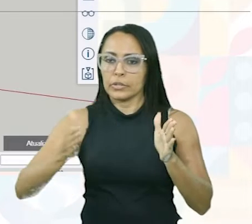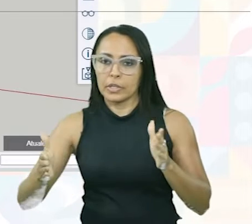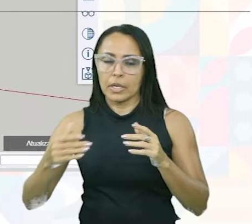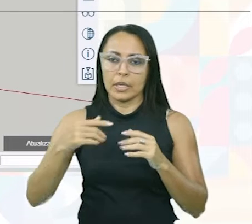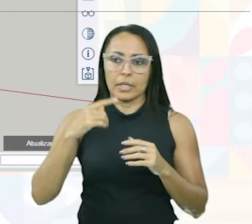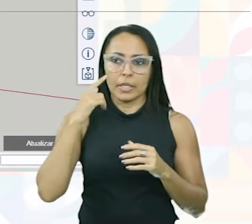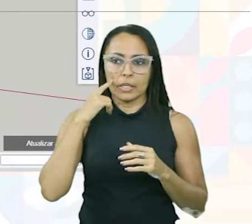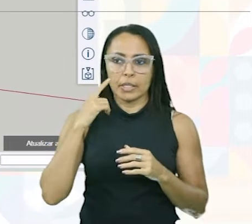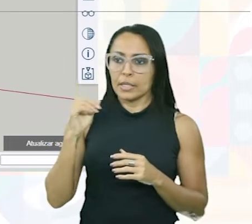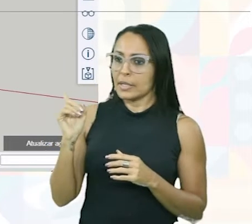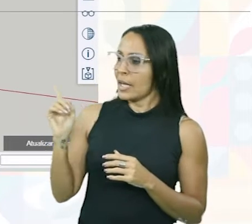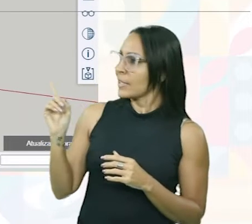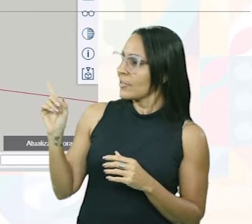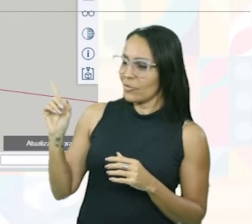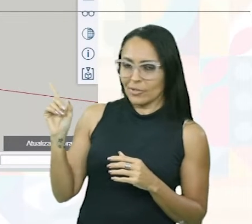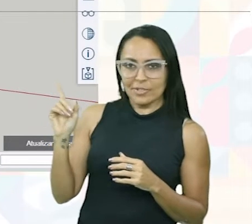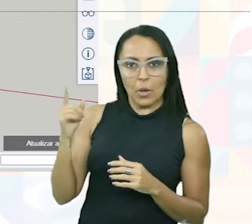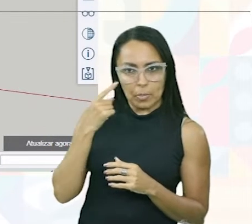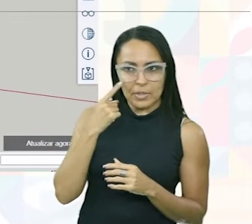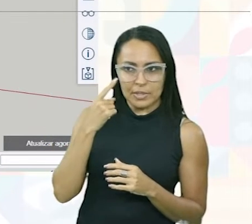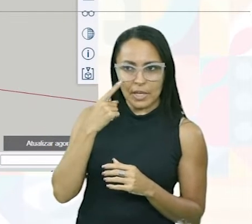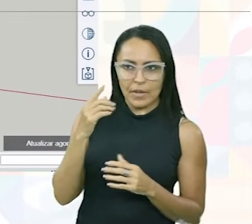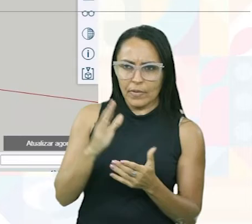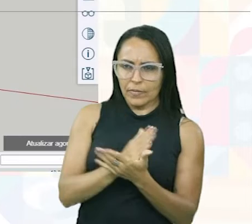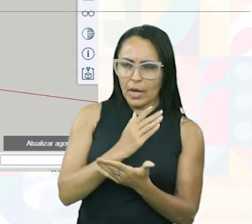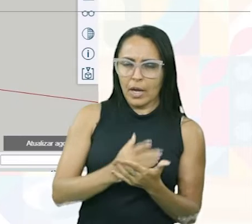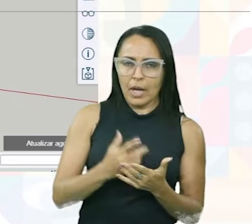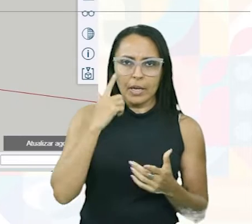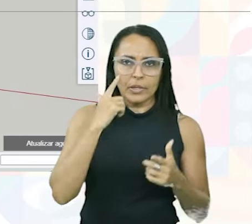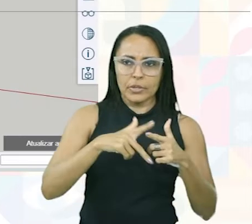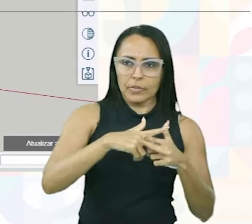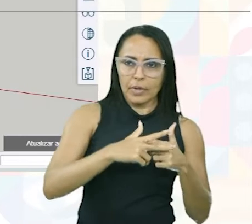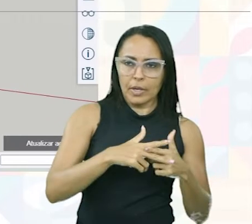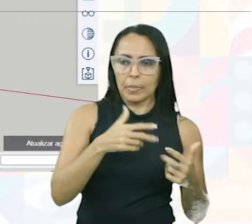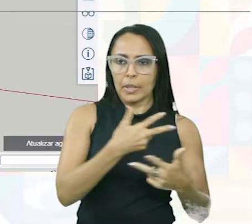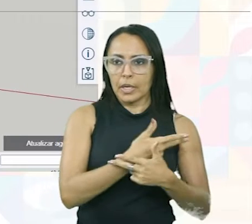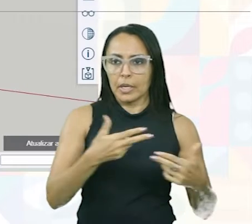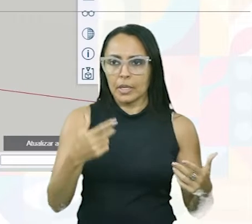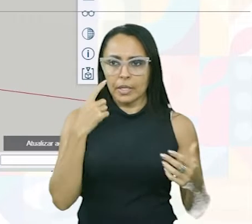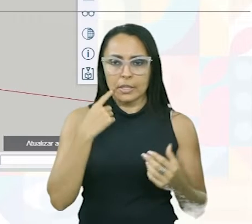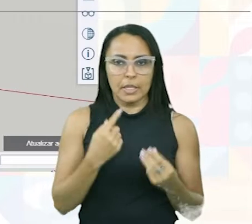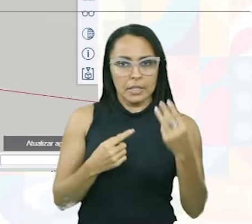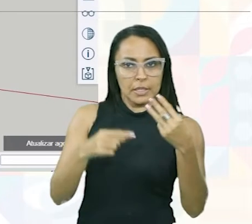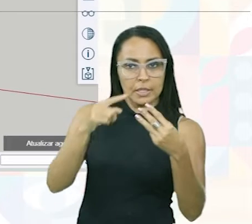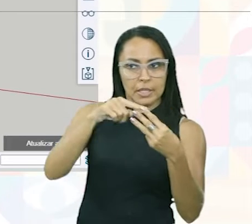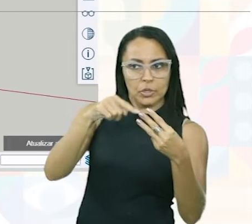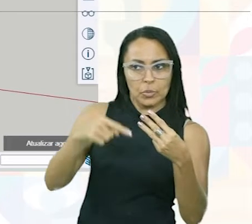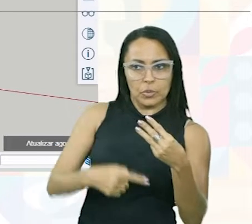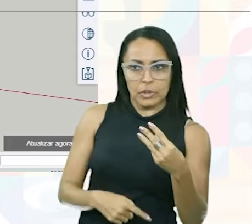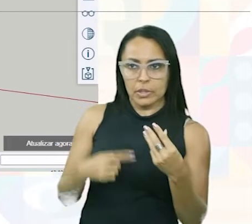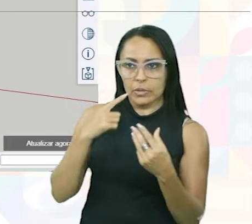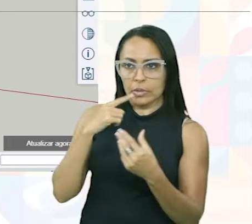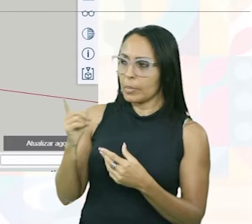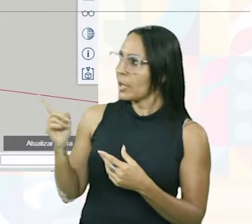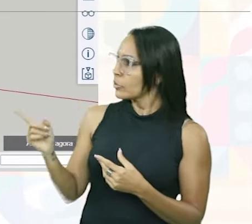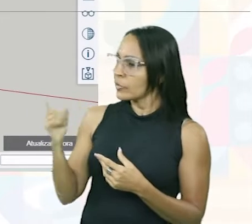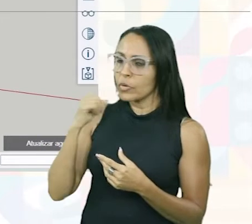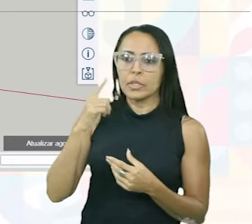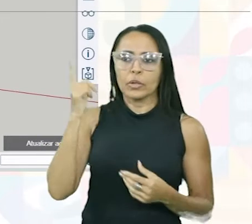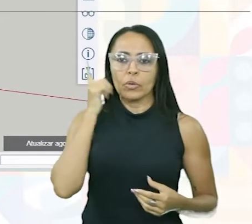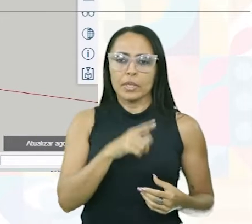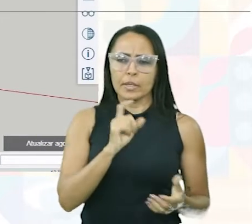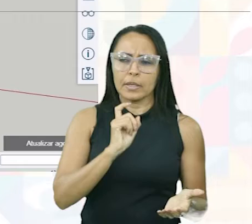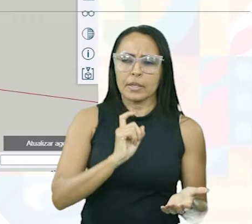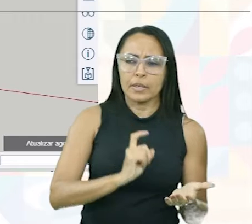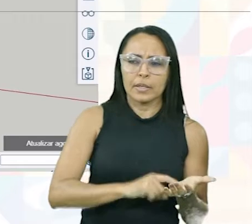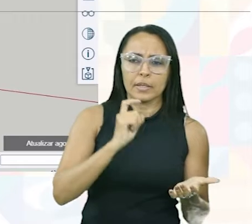nessa lateral vocês podem observar várias ferramentas do SketchUp. Nesses 3 pontinhos abaixo, vocês conseguem clicar